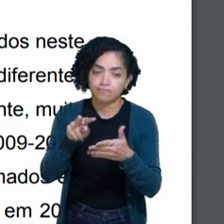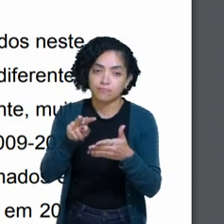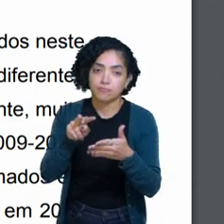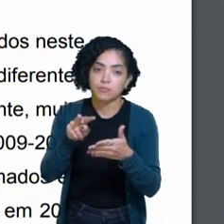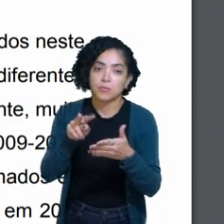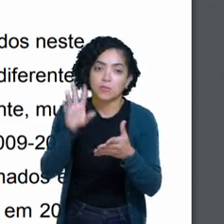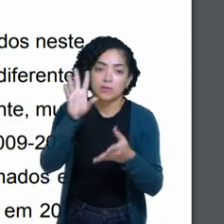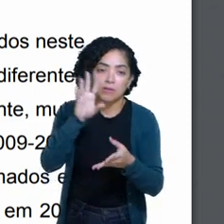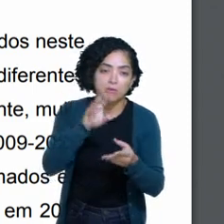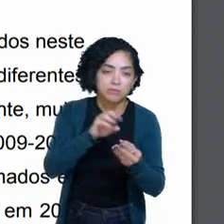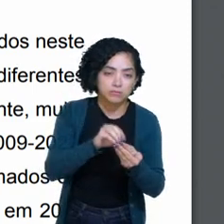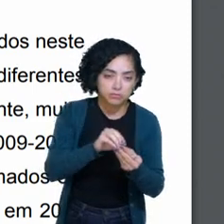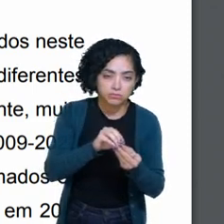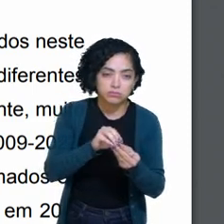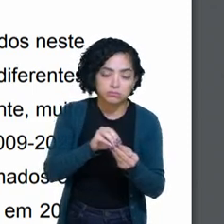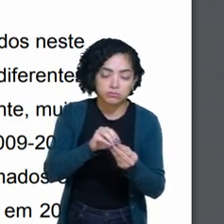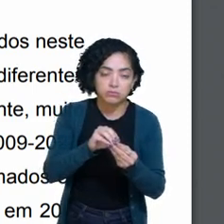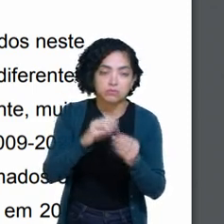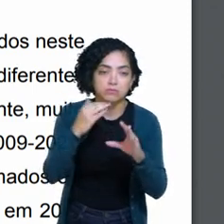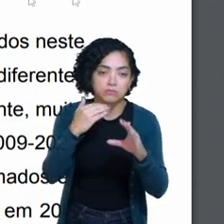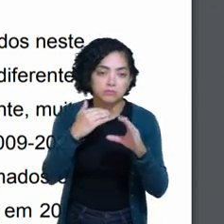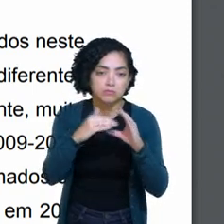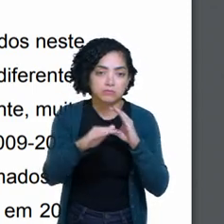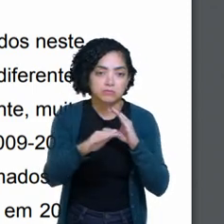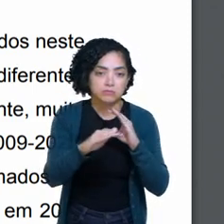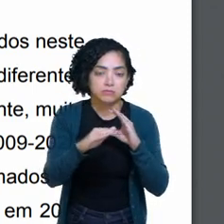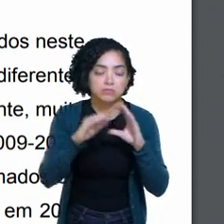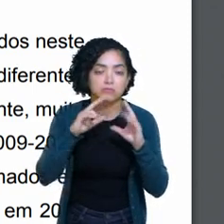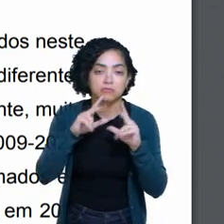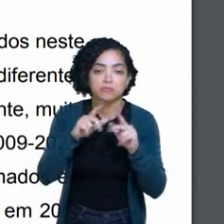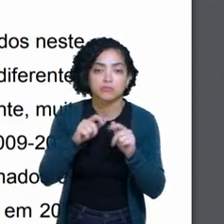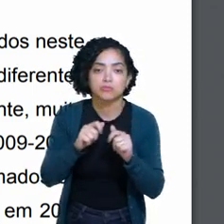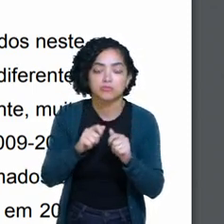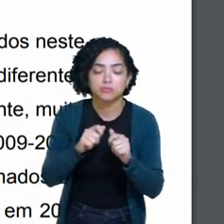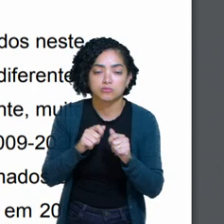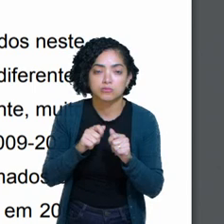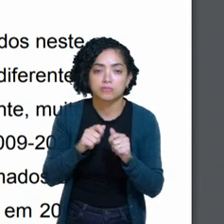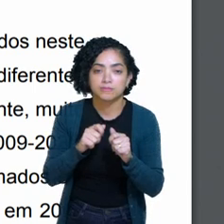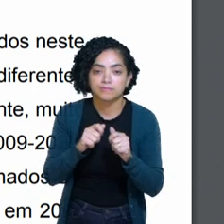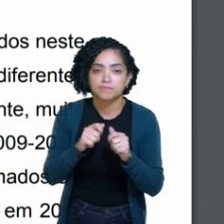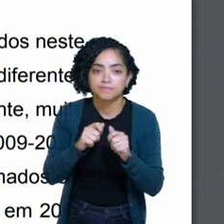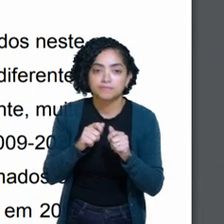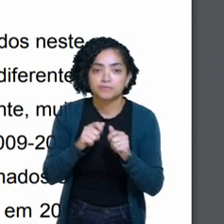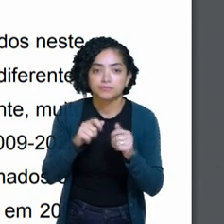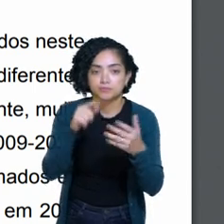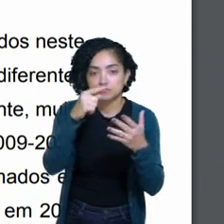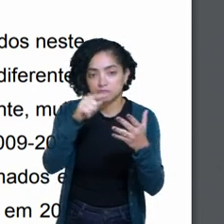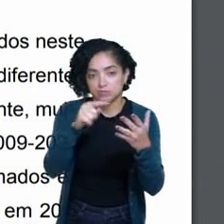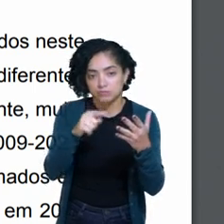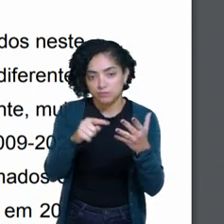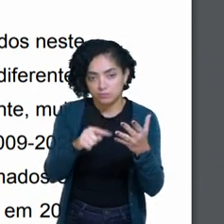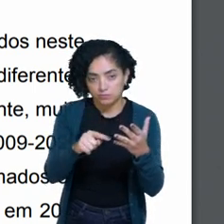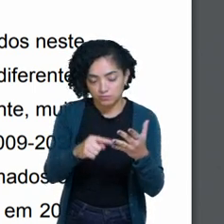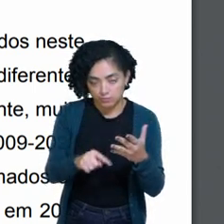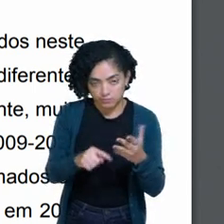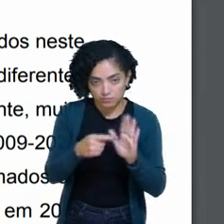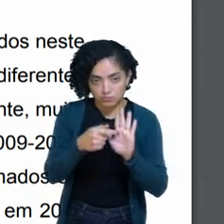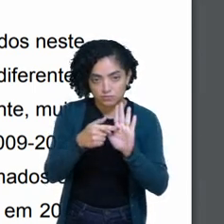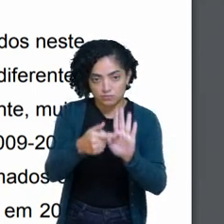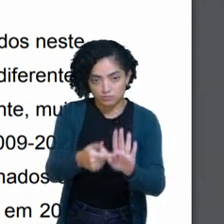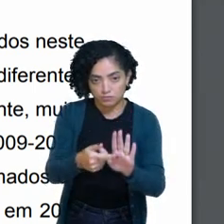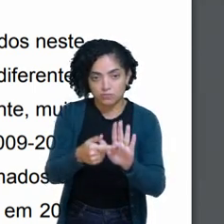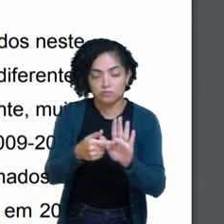síntese e também de encaminhamentos todos aqui listados apresentados por algum